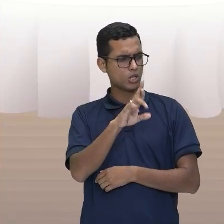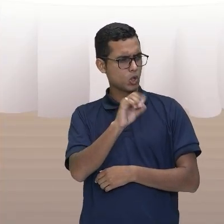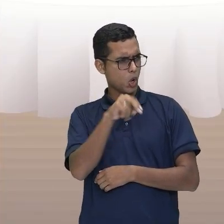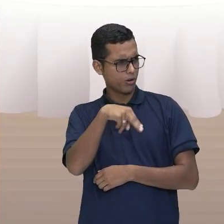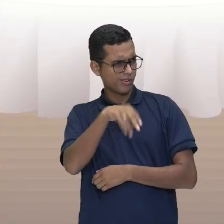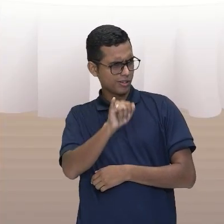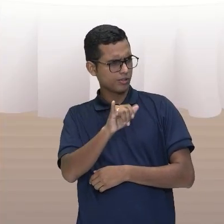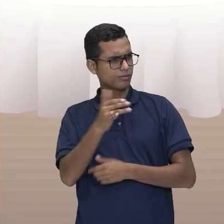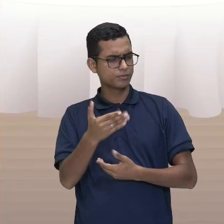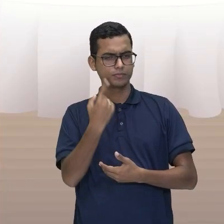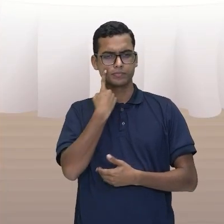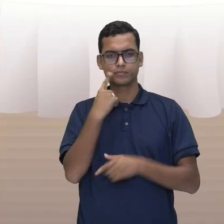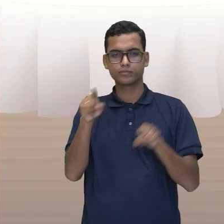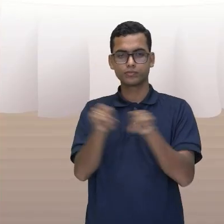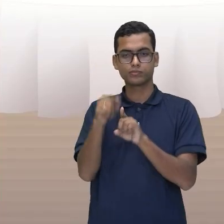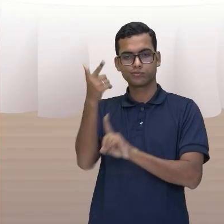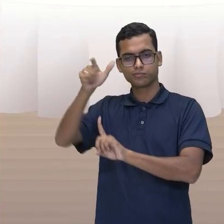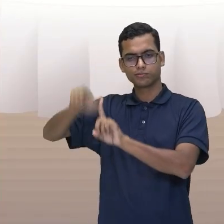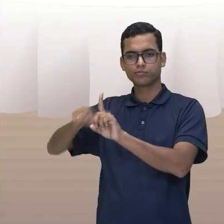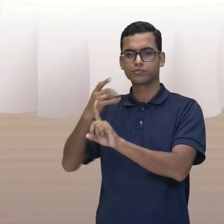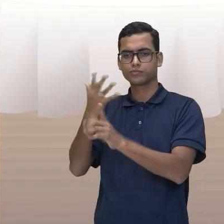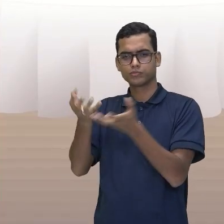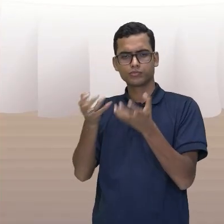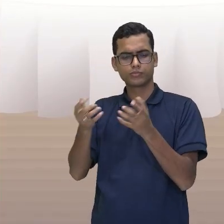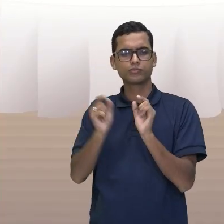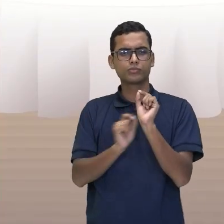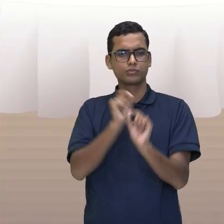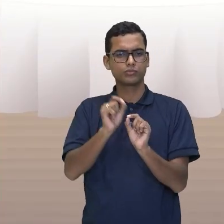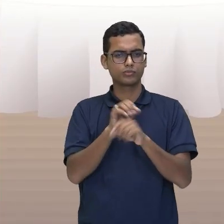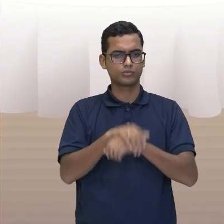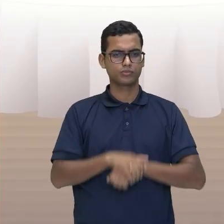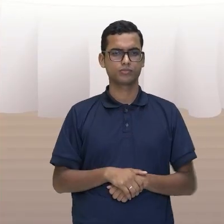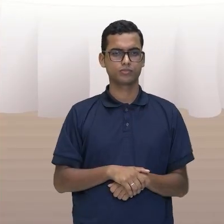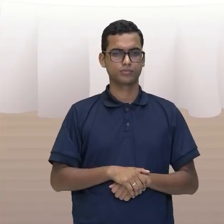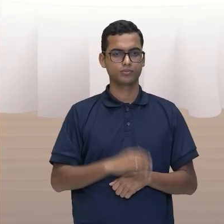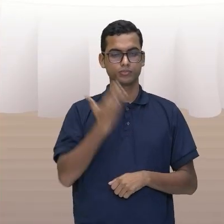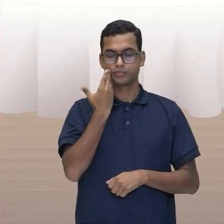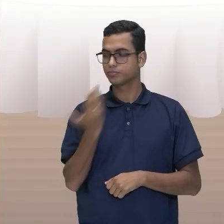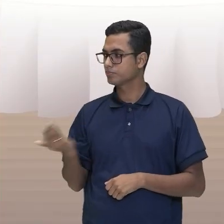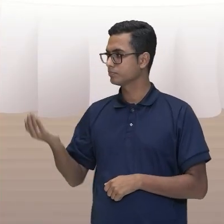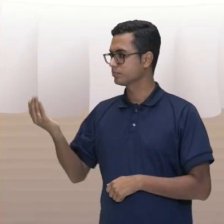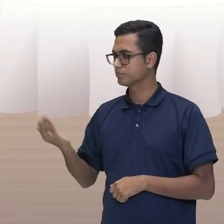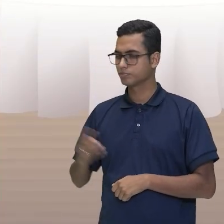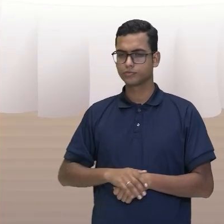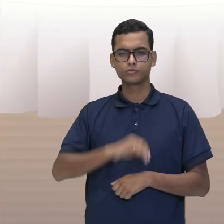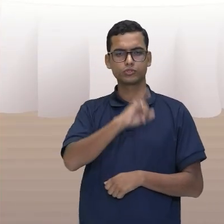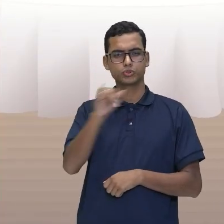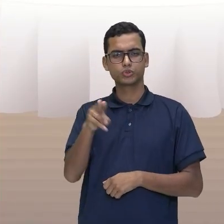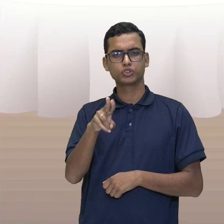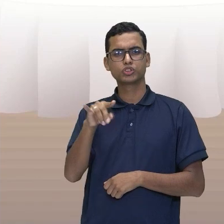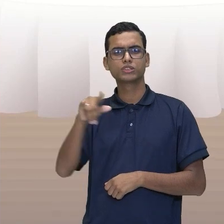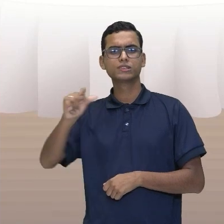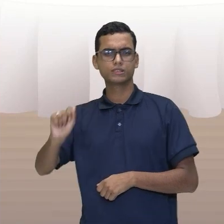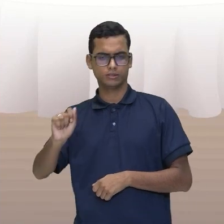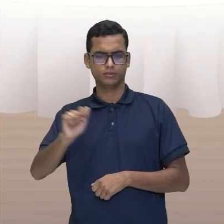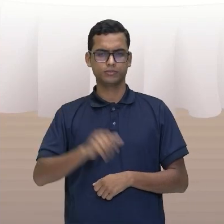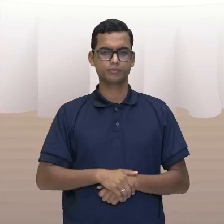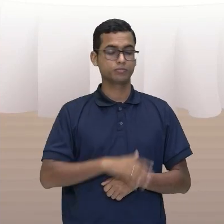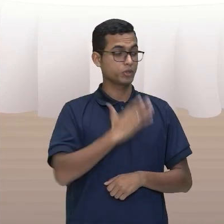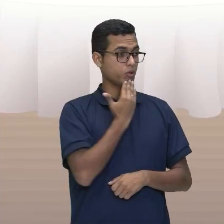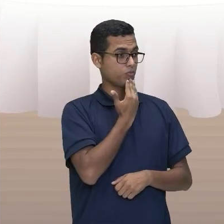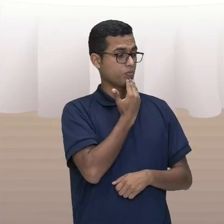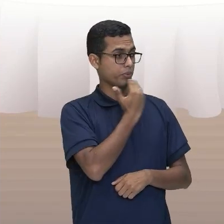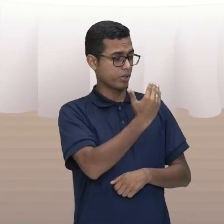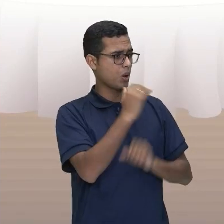personagem quer? Vamos lá? Can I have some salad, please? A Júlia falou assim, eu posso pedir um